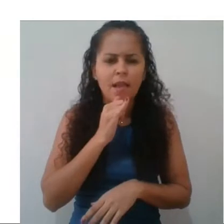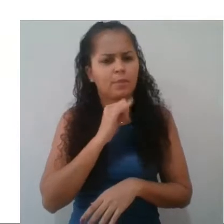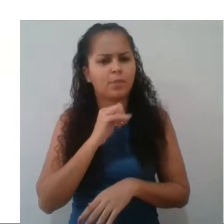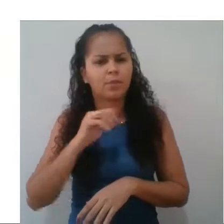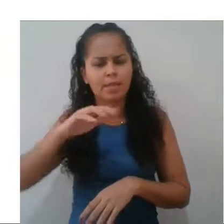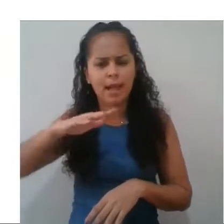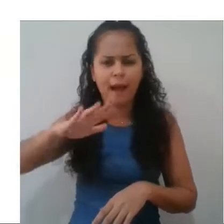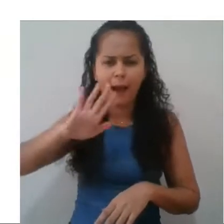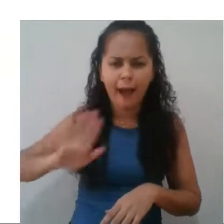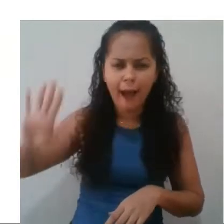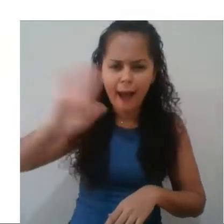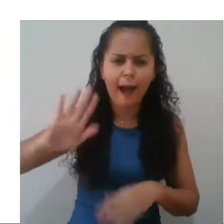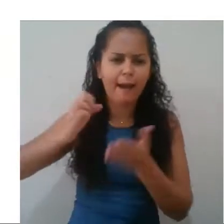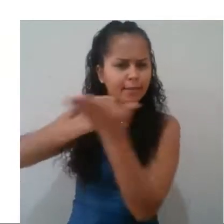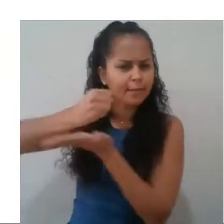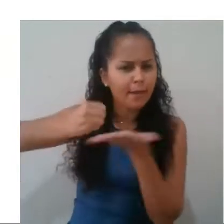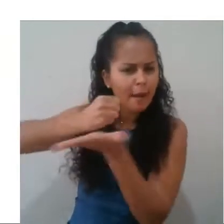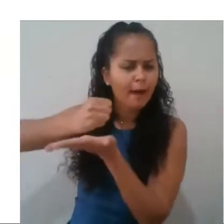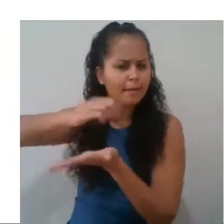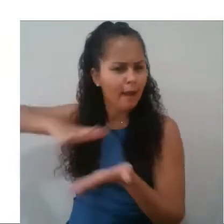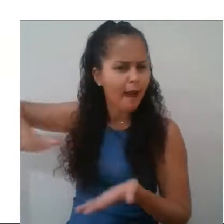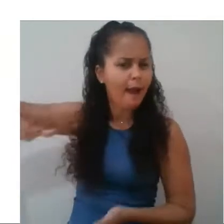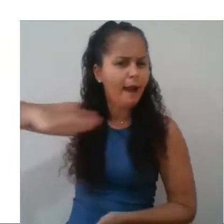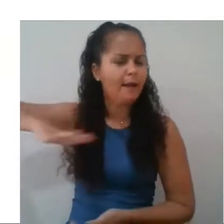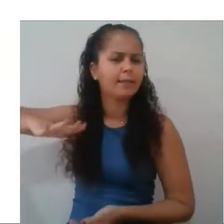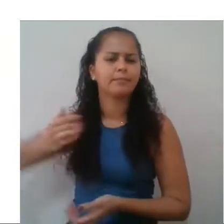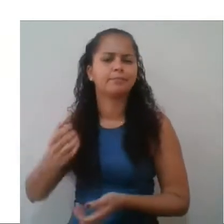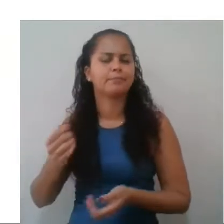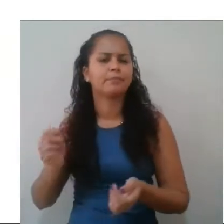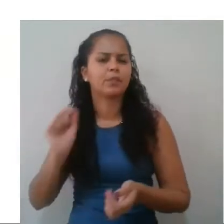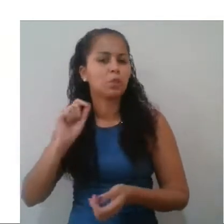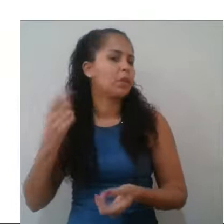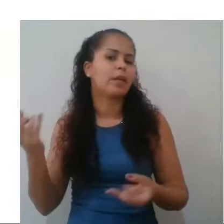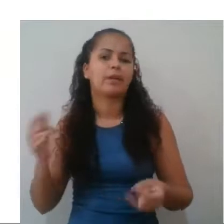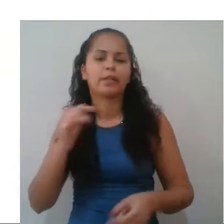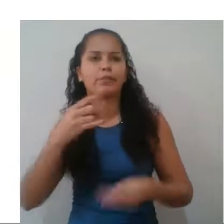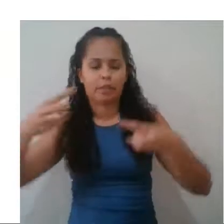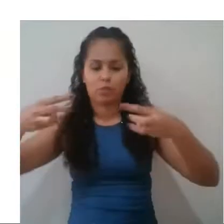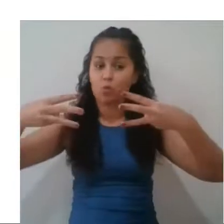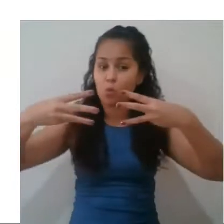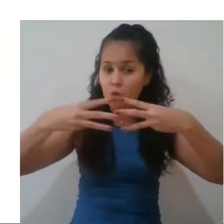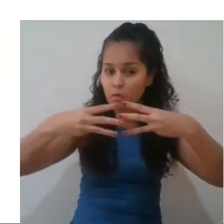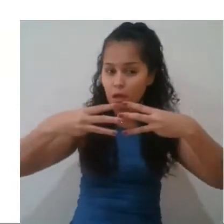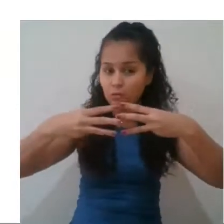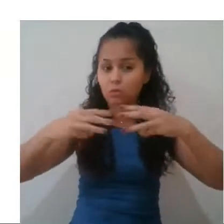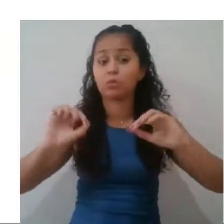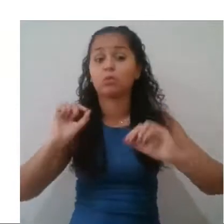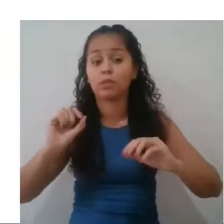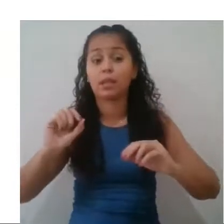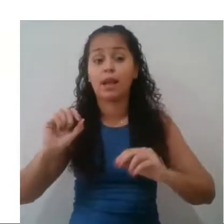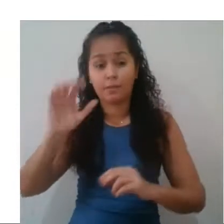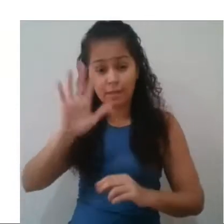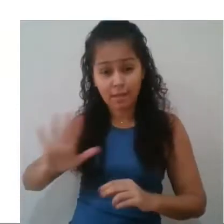da base da pirâmide ou a área da base do tronco de pirâmide for um hexágono, por exemplo, a área da base será